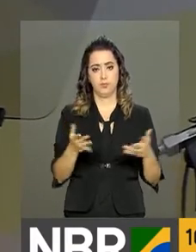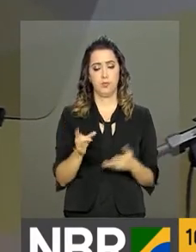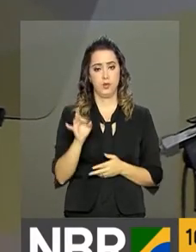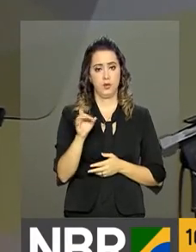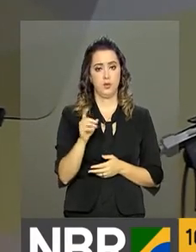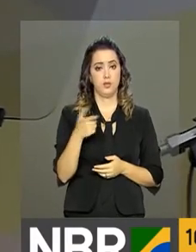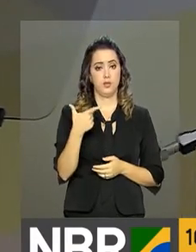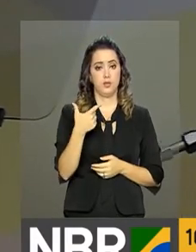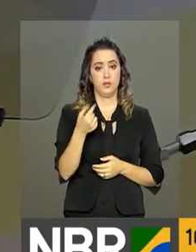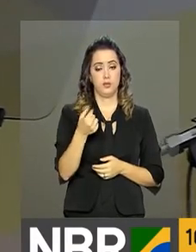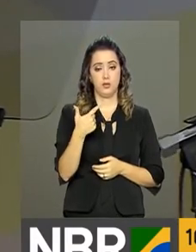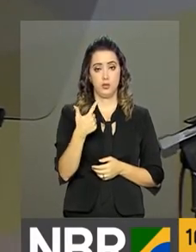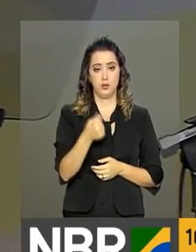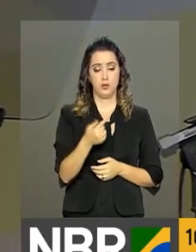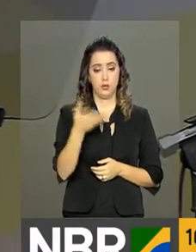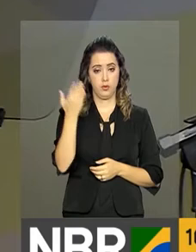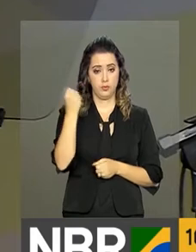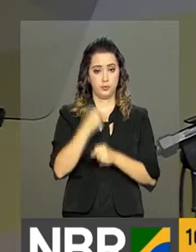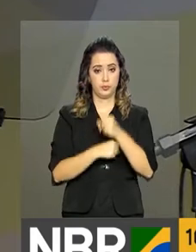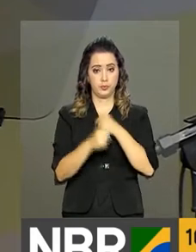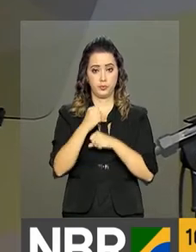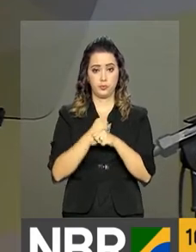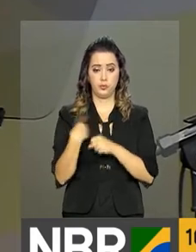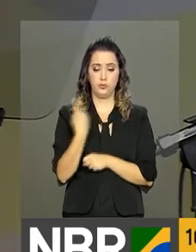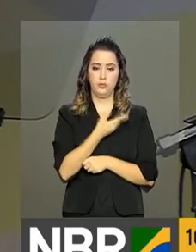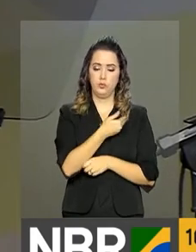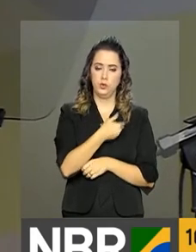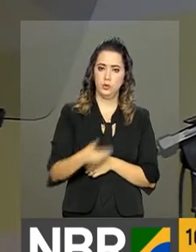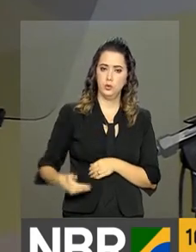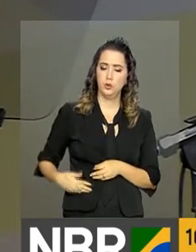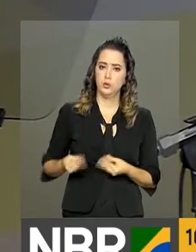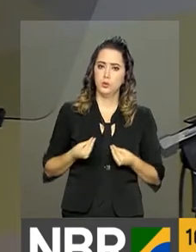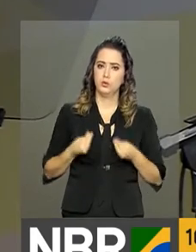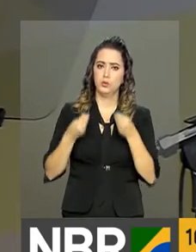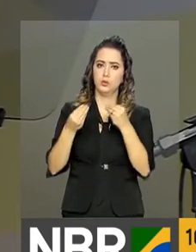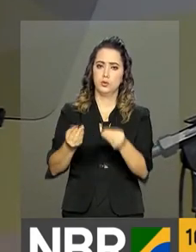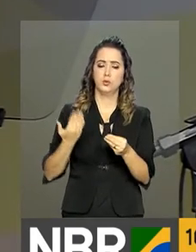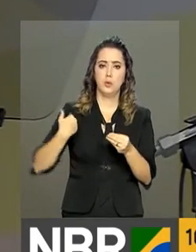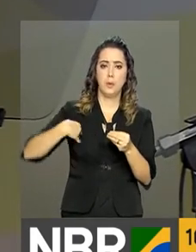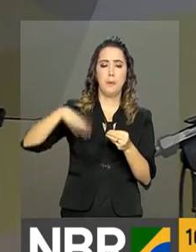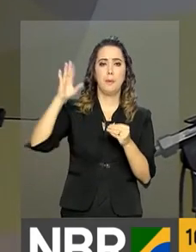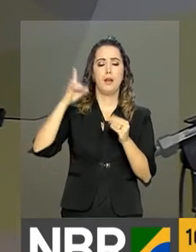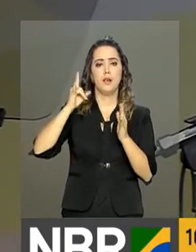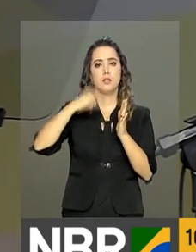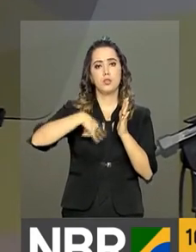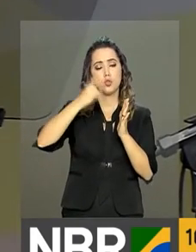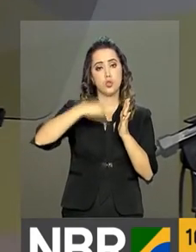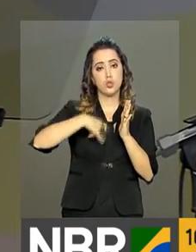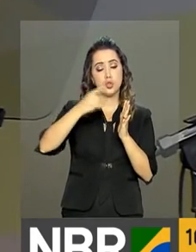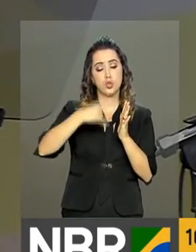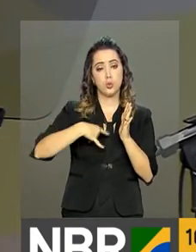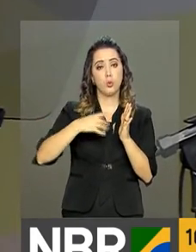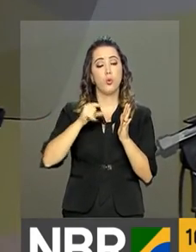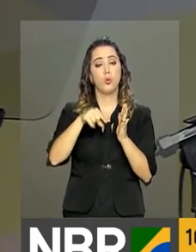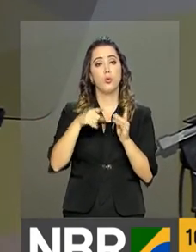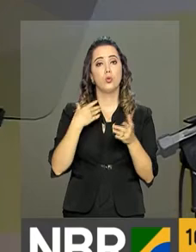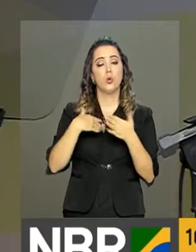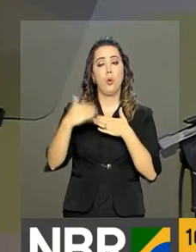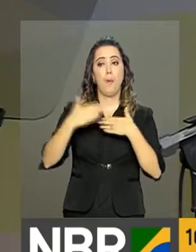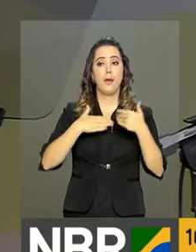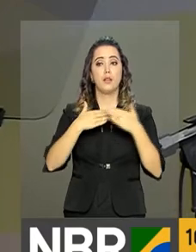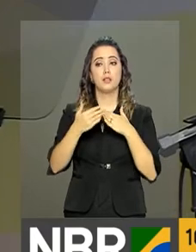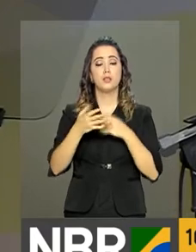em 2017, no ano passado, nosso governo emitiu mais títulos definitivos do que